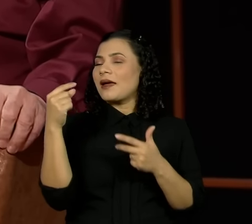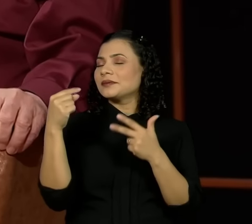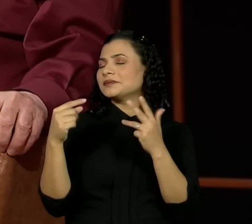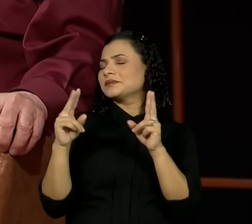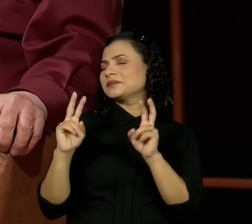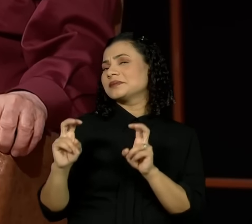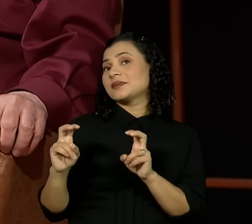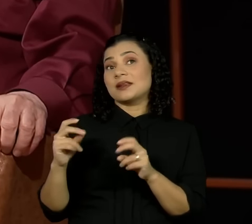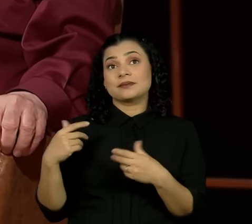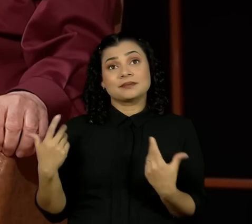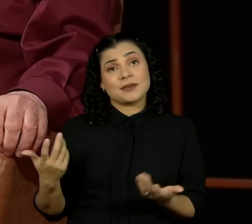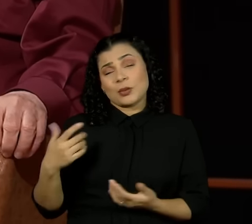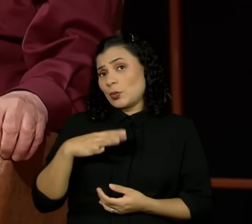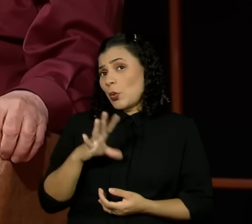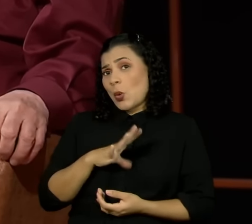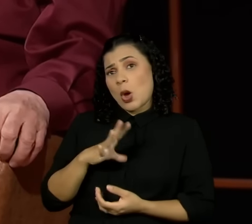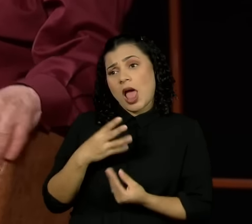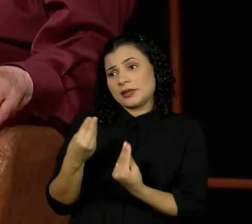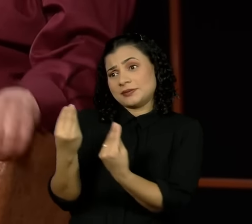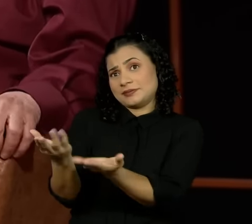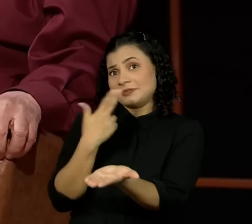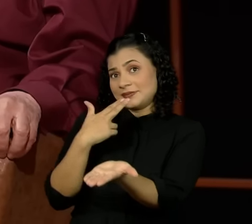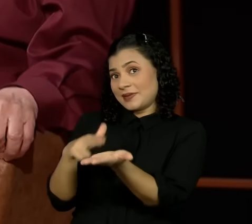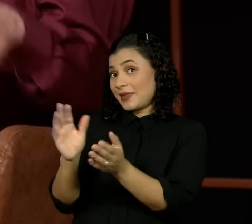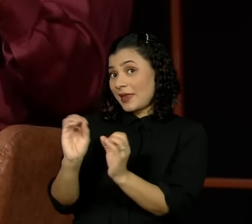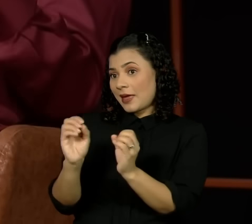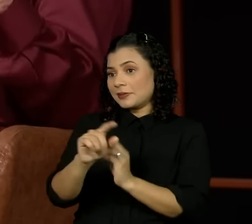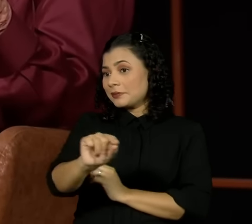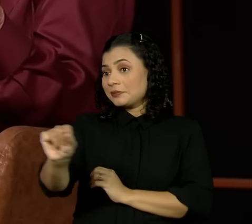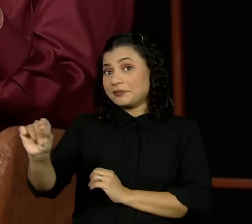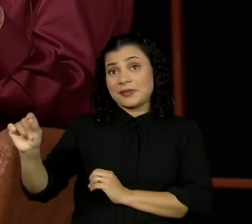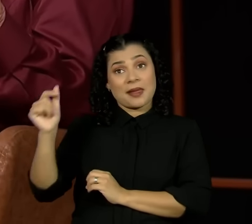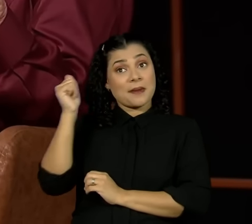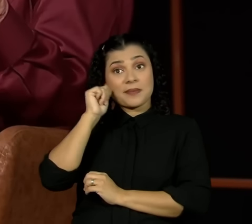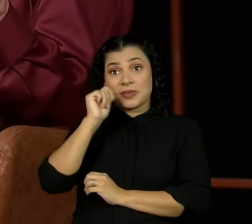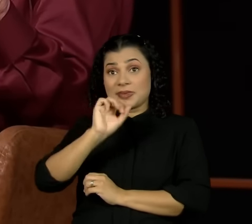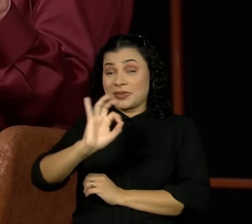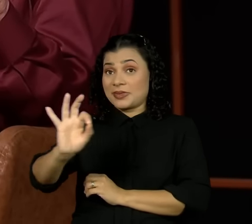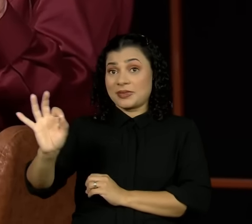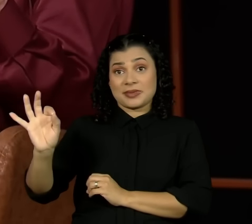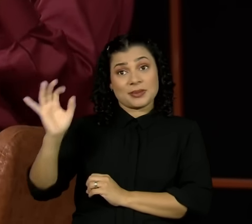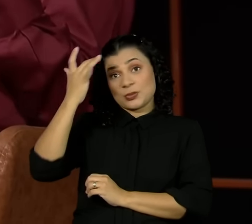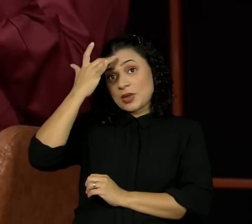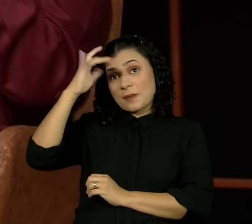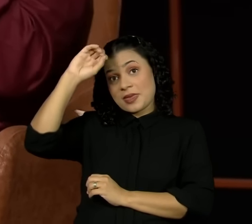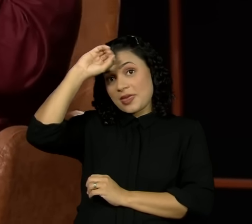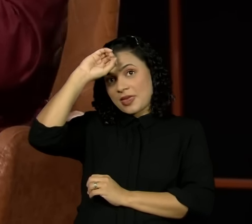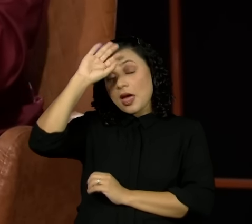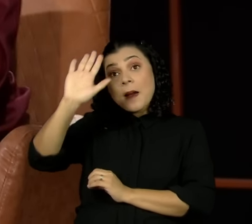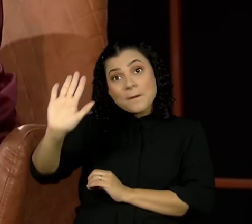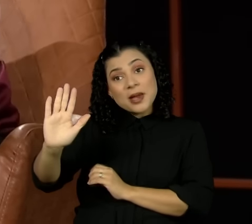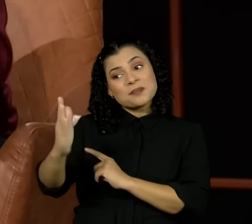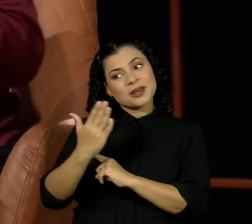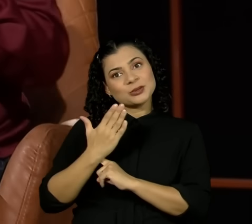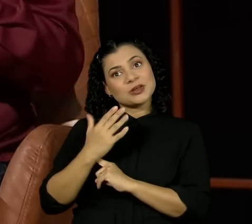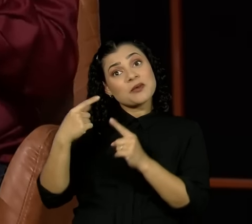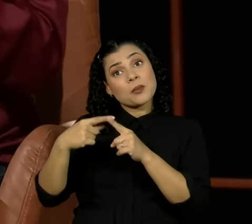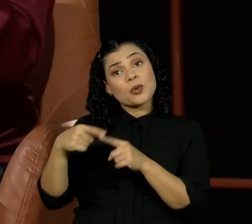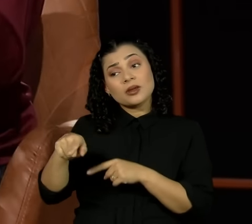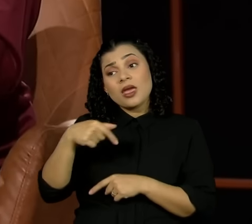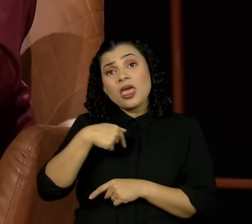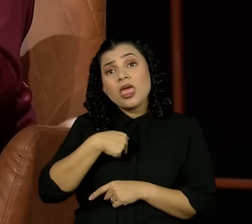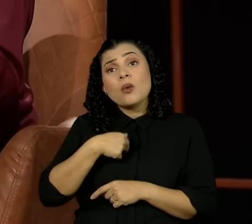eu nunca tinha coragem de entregar para ela. Elas nunca souberam. Mas me ajudaram a escrever, botar a